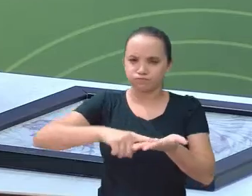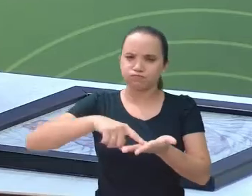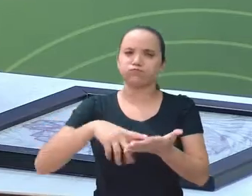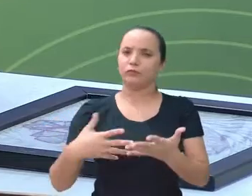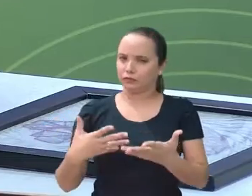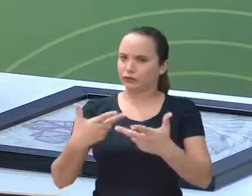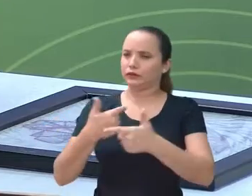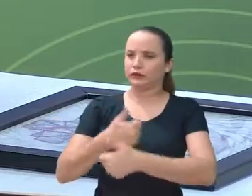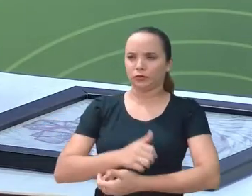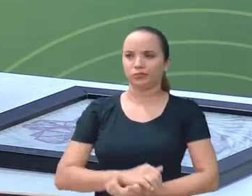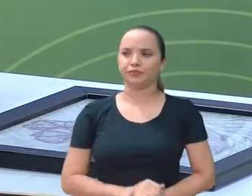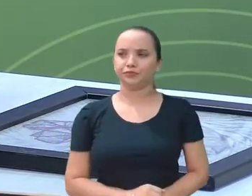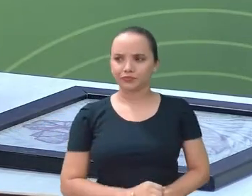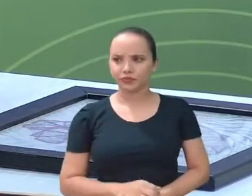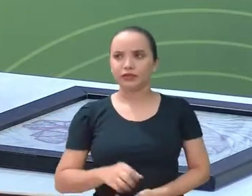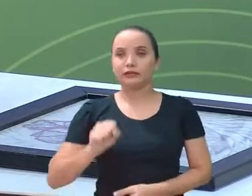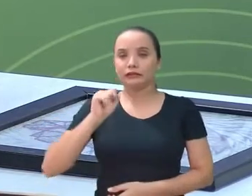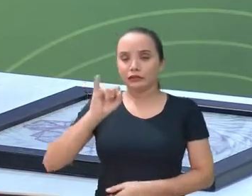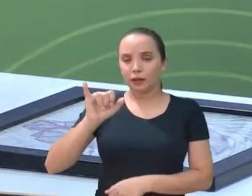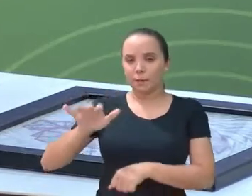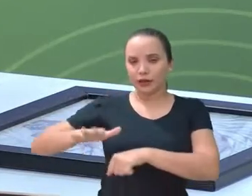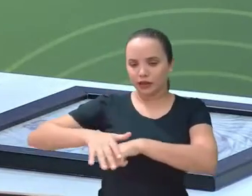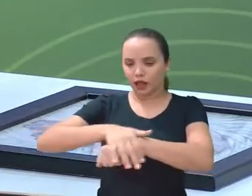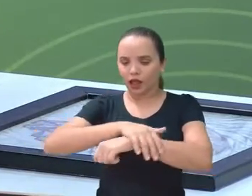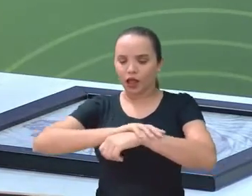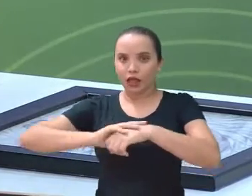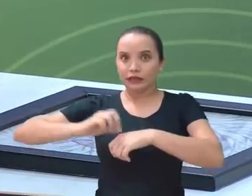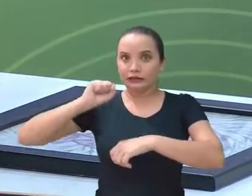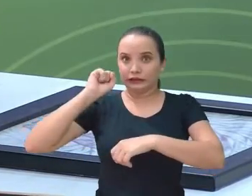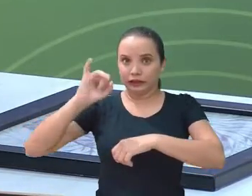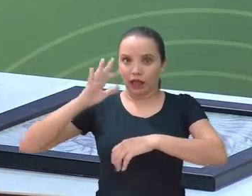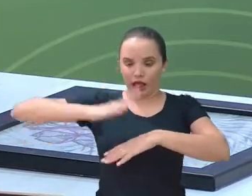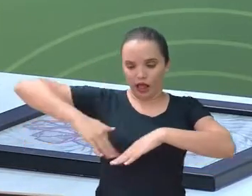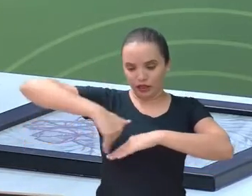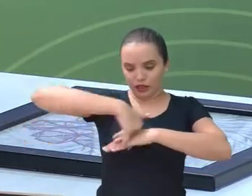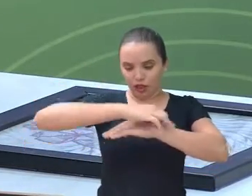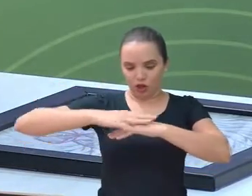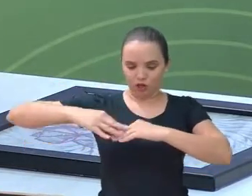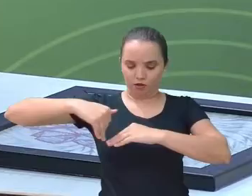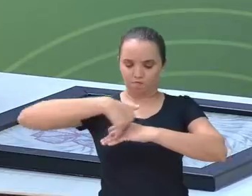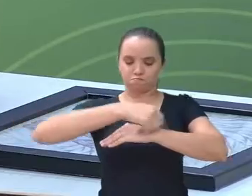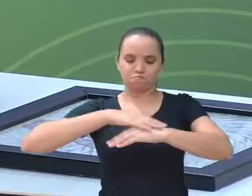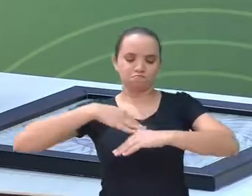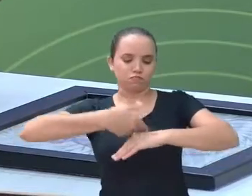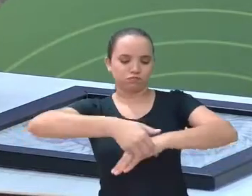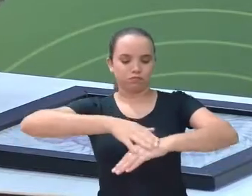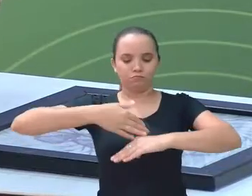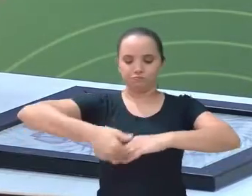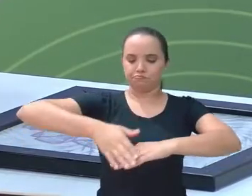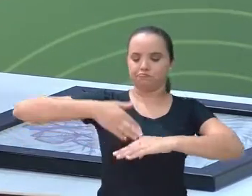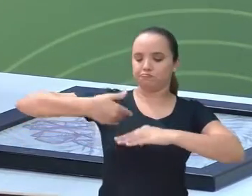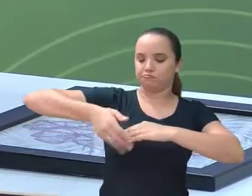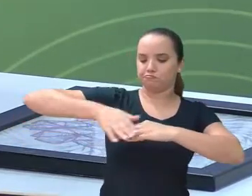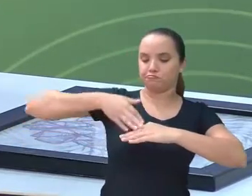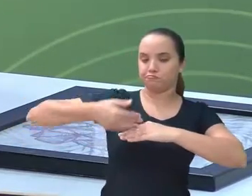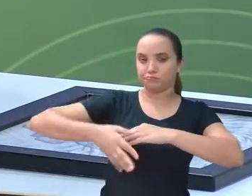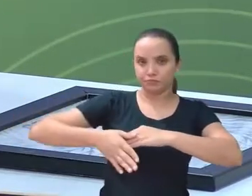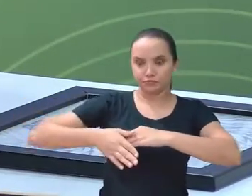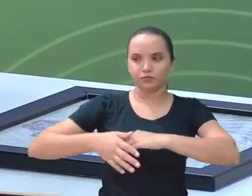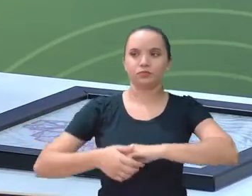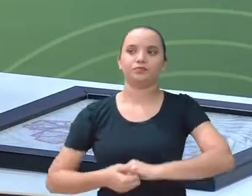direitinho. Passando aqui a tinta, pintando, tá? Passando aqui a